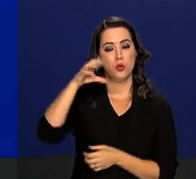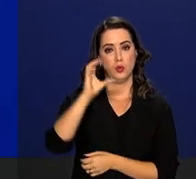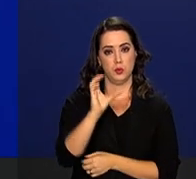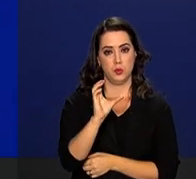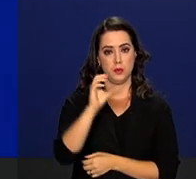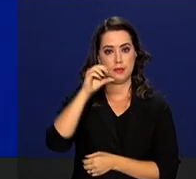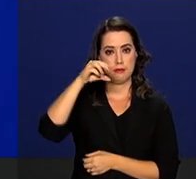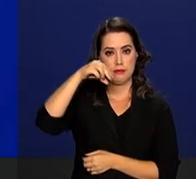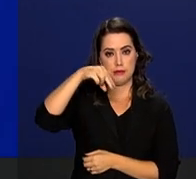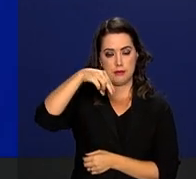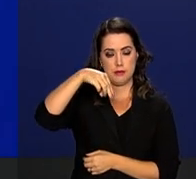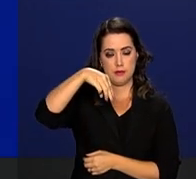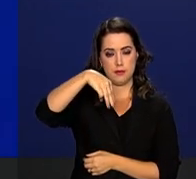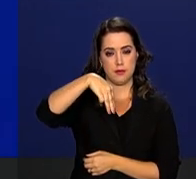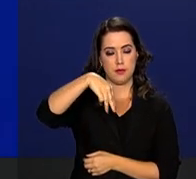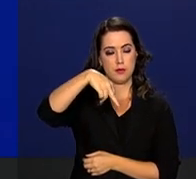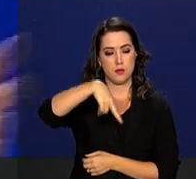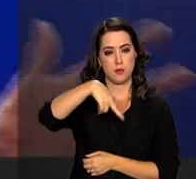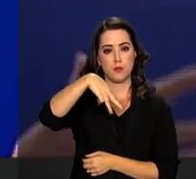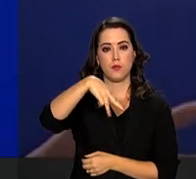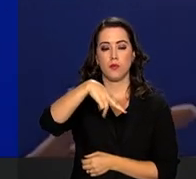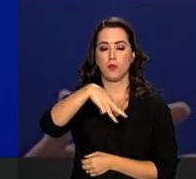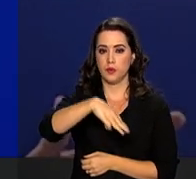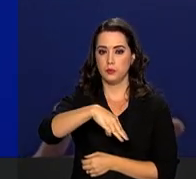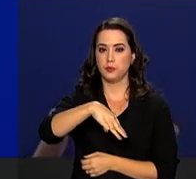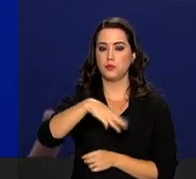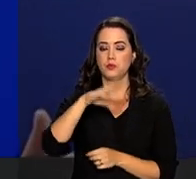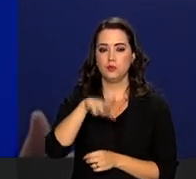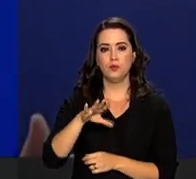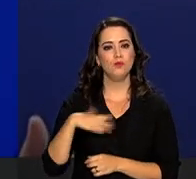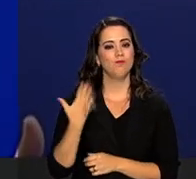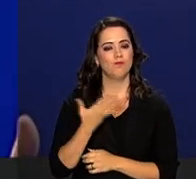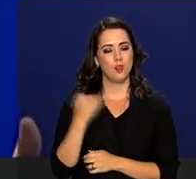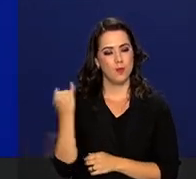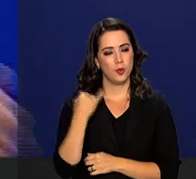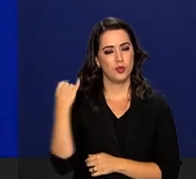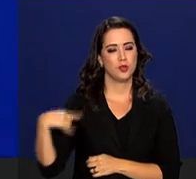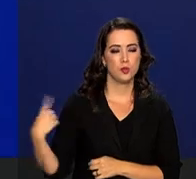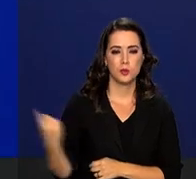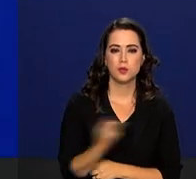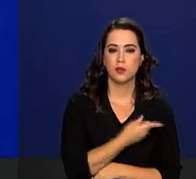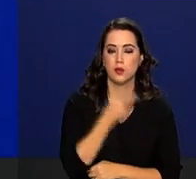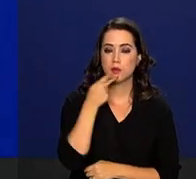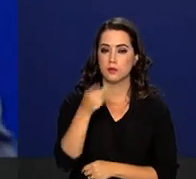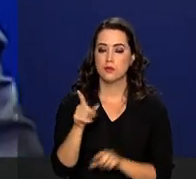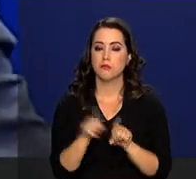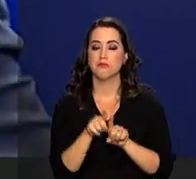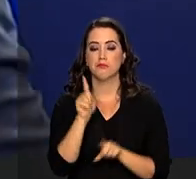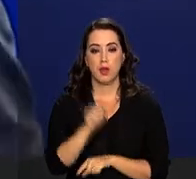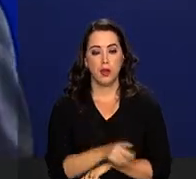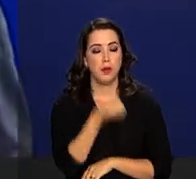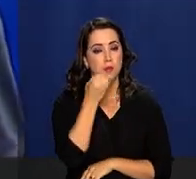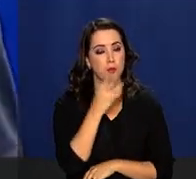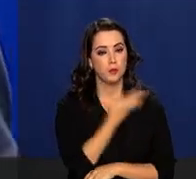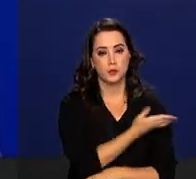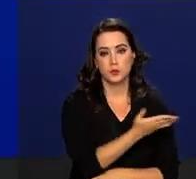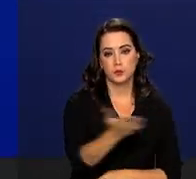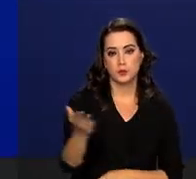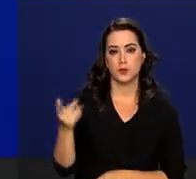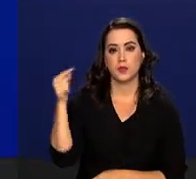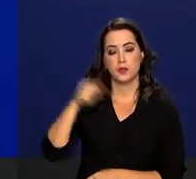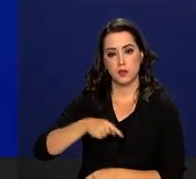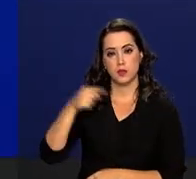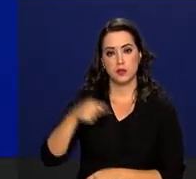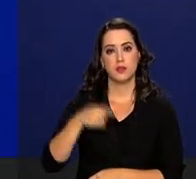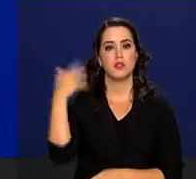algo que nos engrandece a todos. Eu até diria, viu, interessante, quando vocês aqui